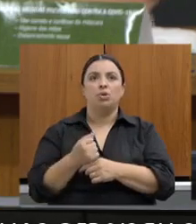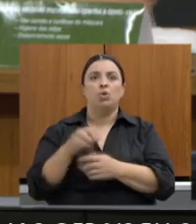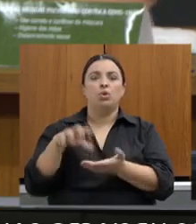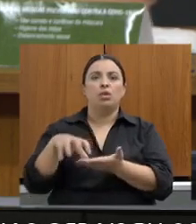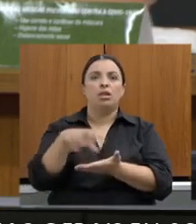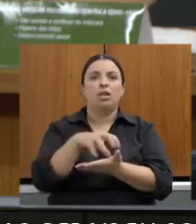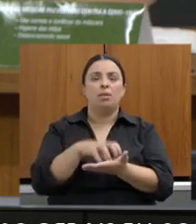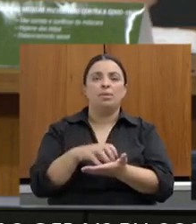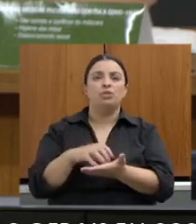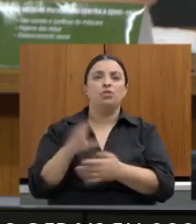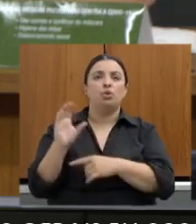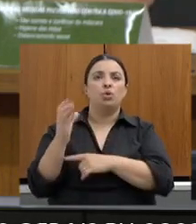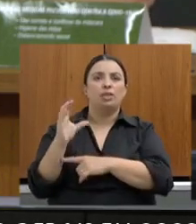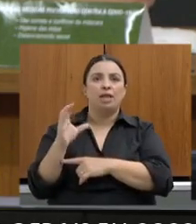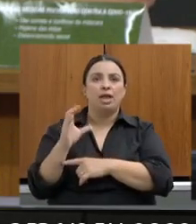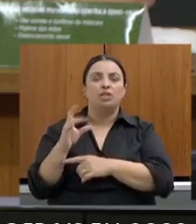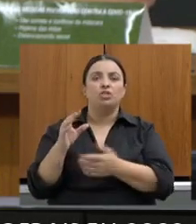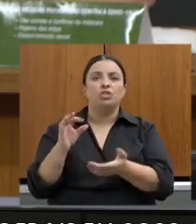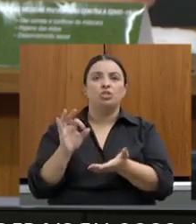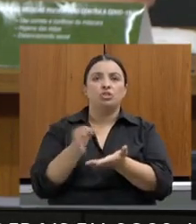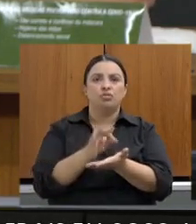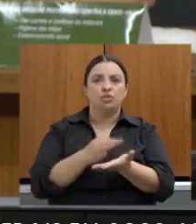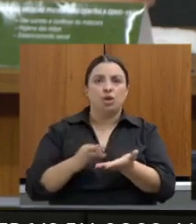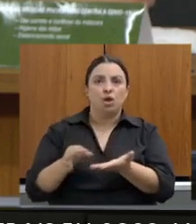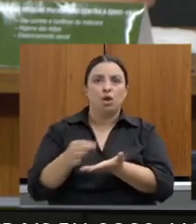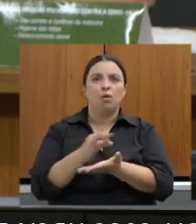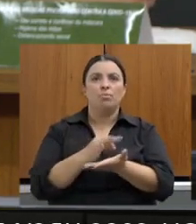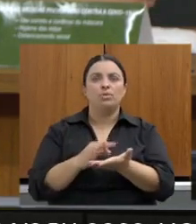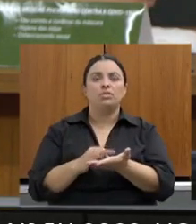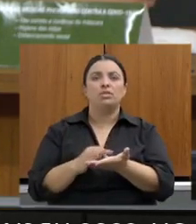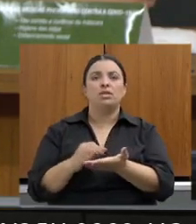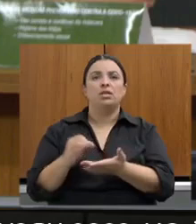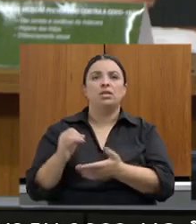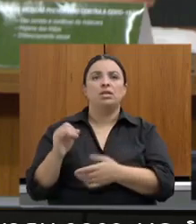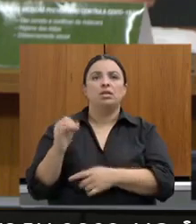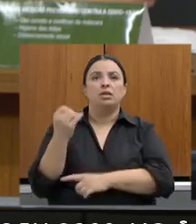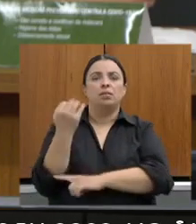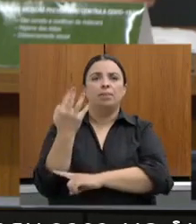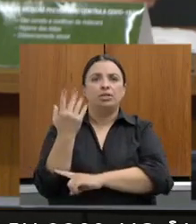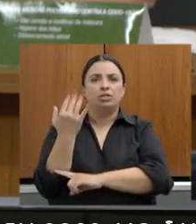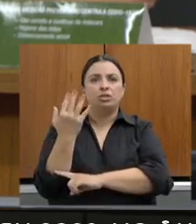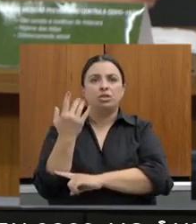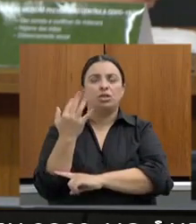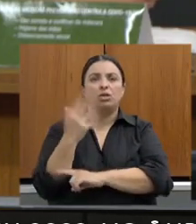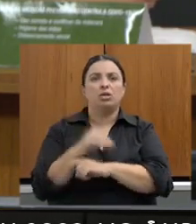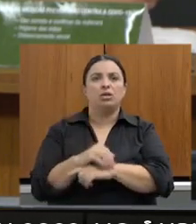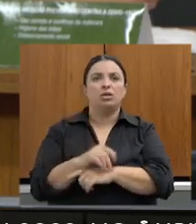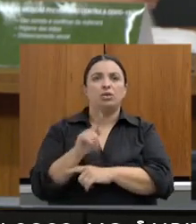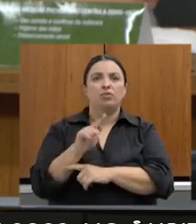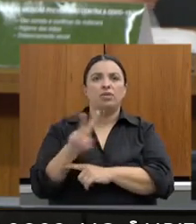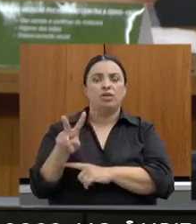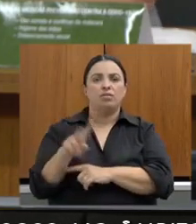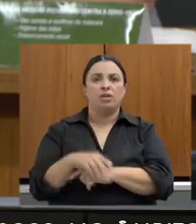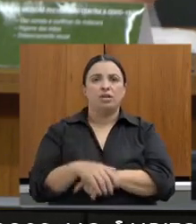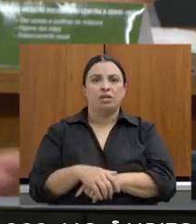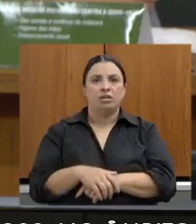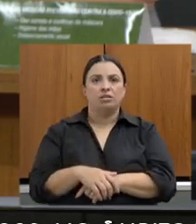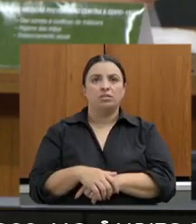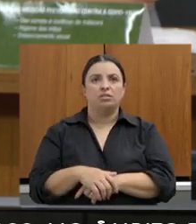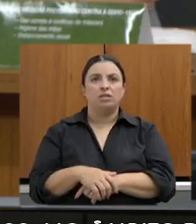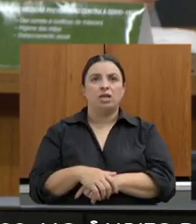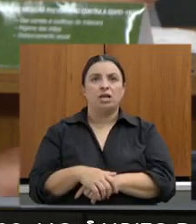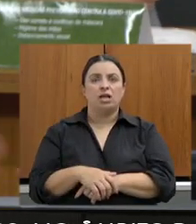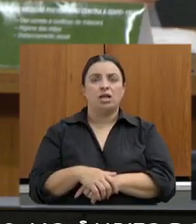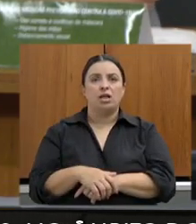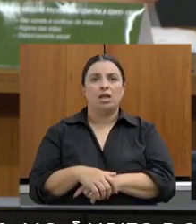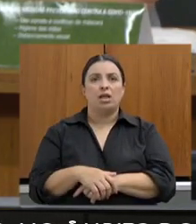Divinópolis Ipatinga a Governador Valadares pode a perspectiva